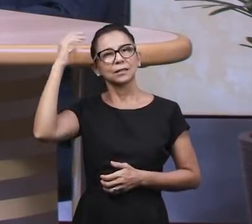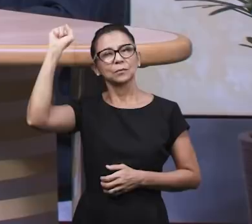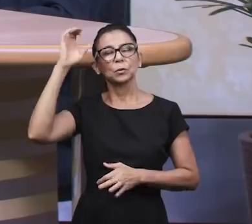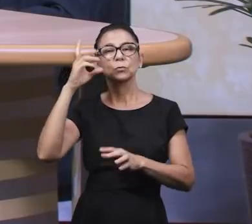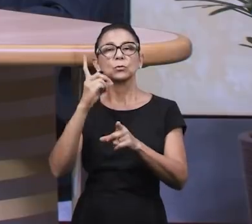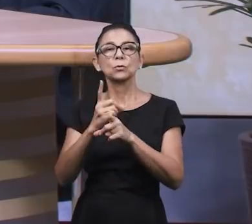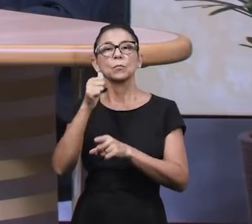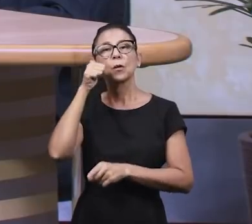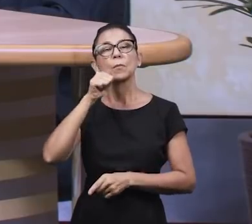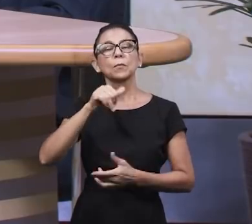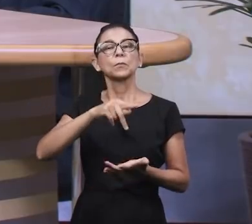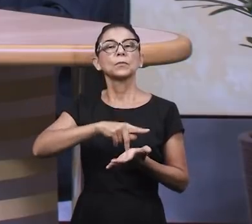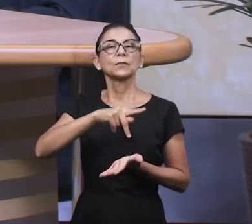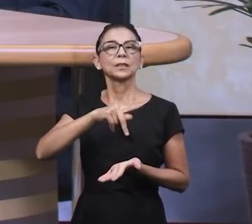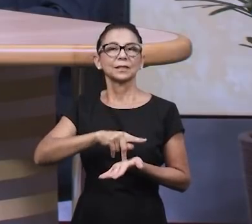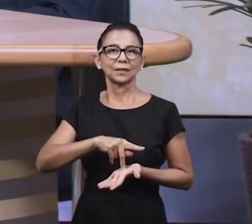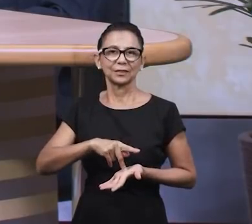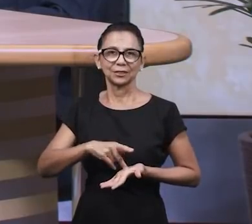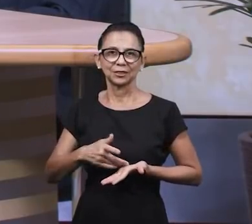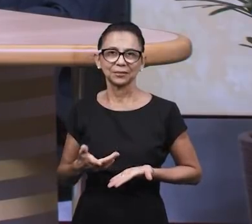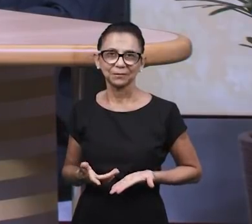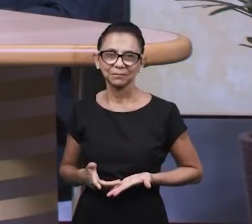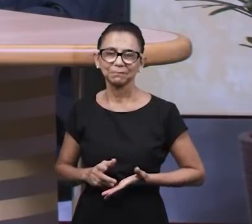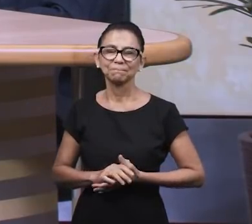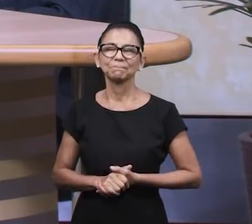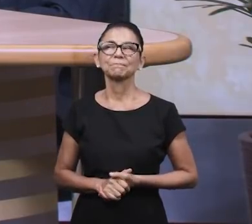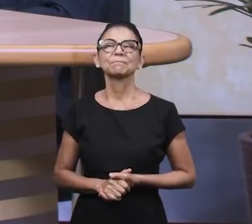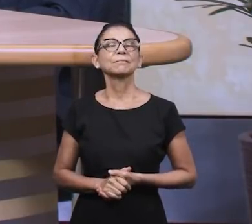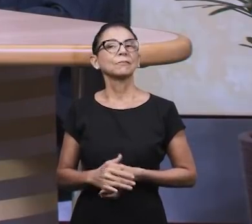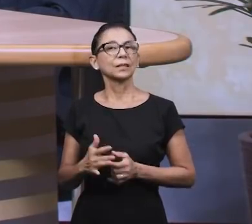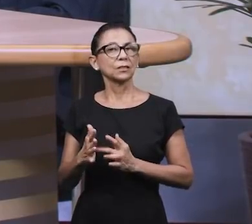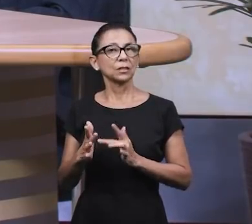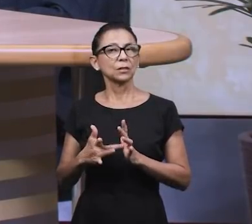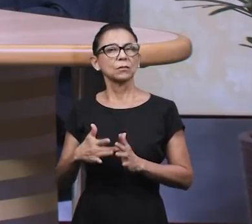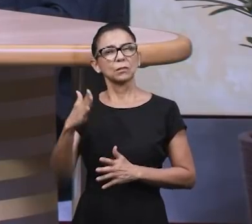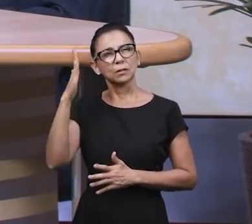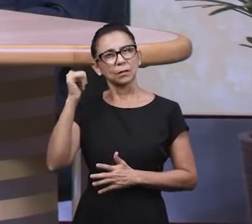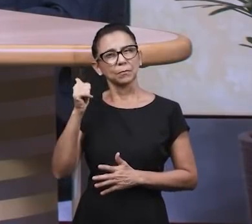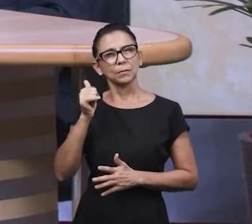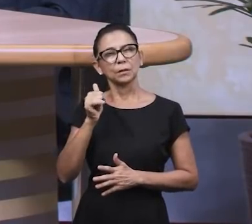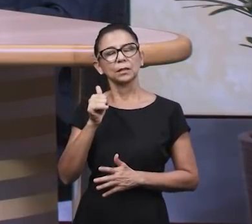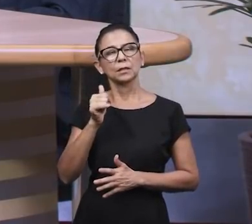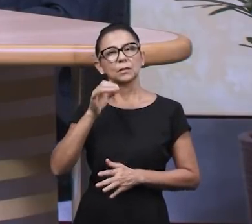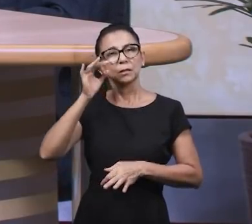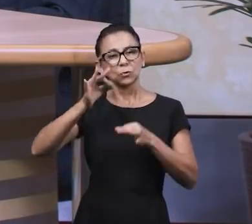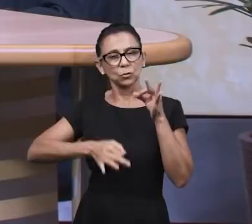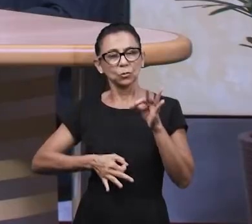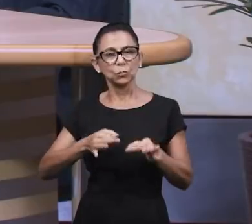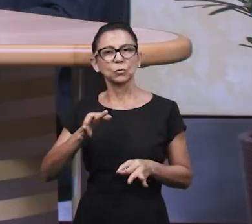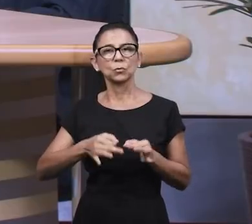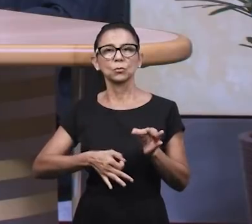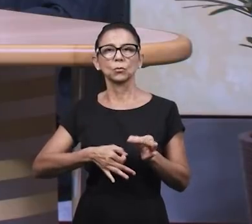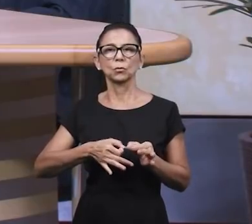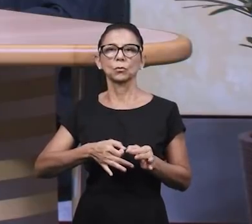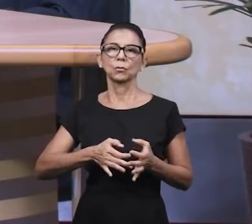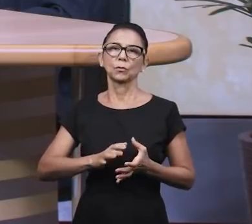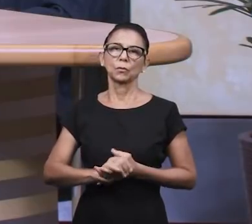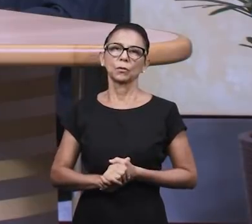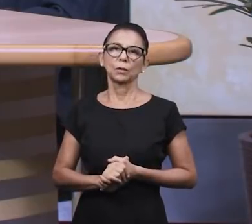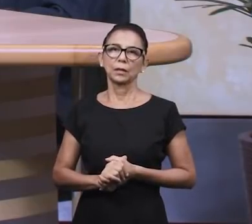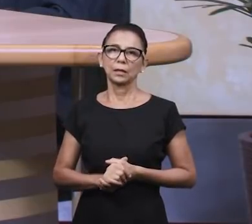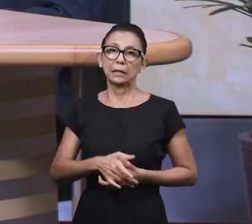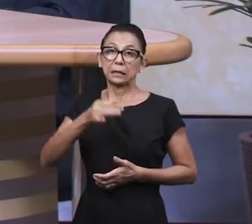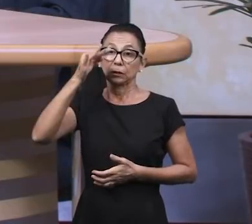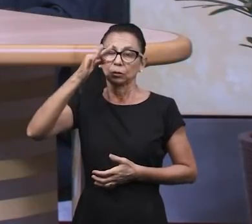Então, isso era o juízo no Velho Testamento. Jesus tinha isso. Ele sabia julgar com justiça, porque ele não julgava por aparência,